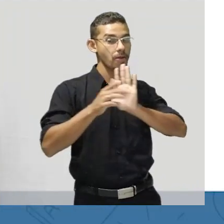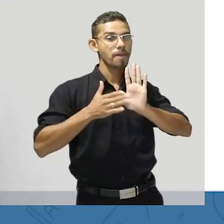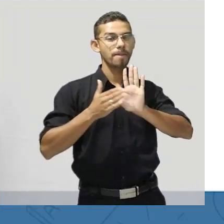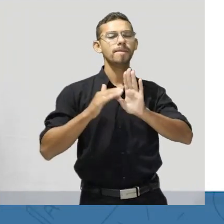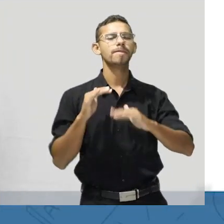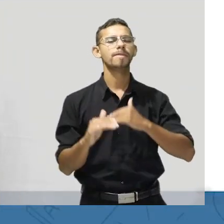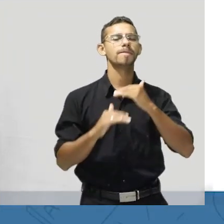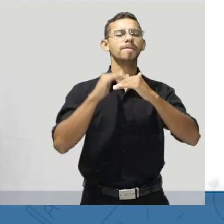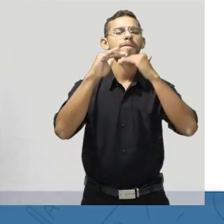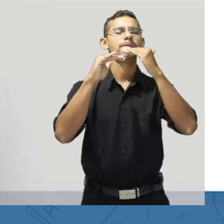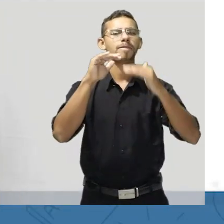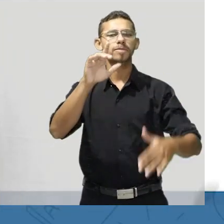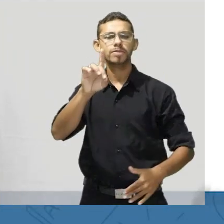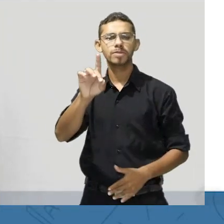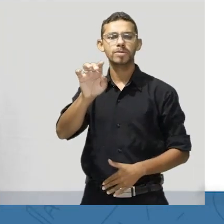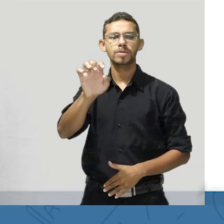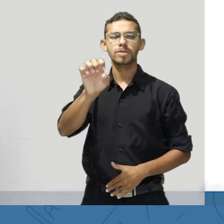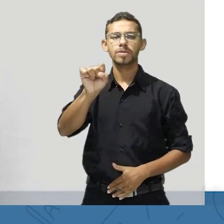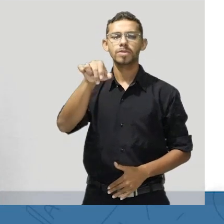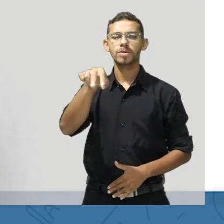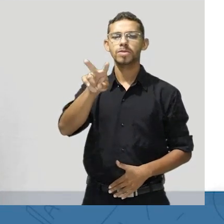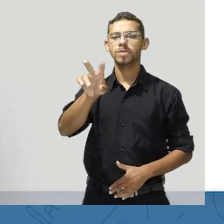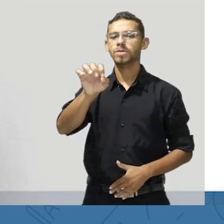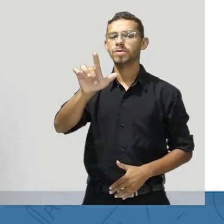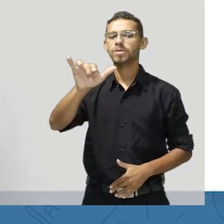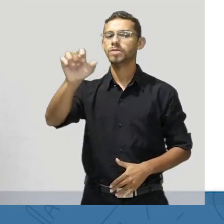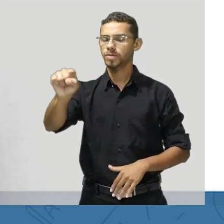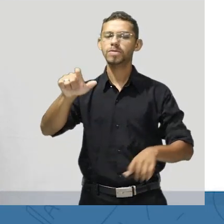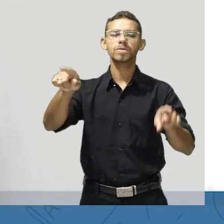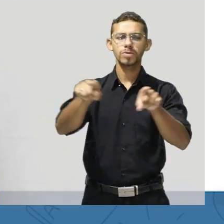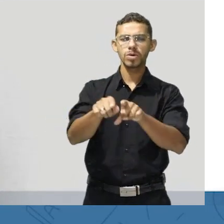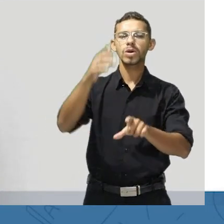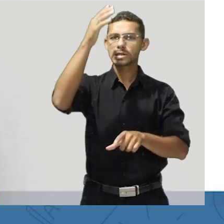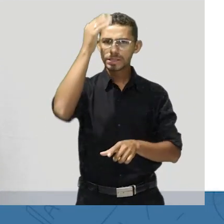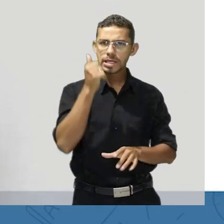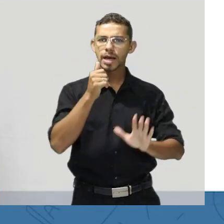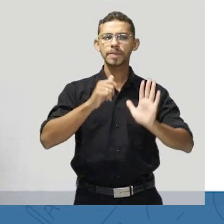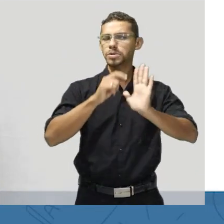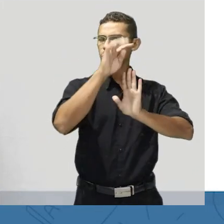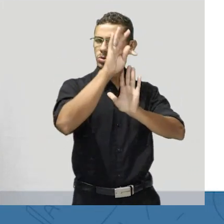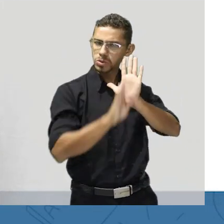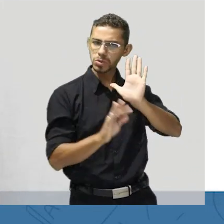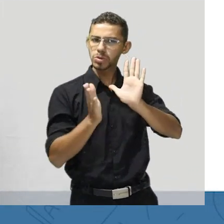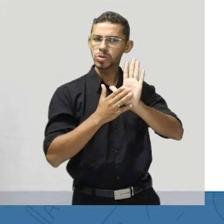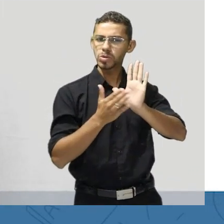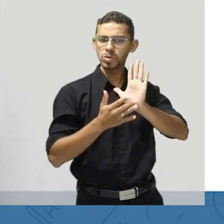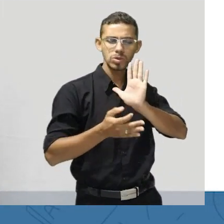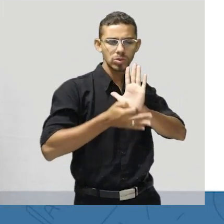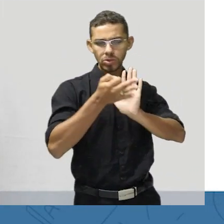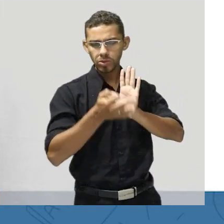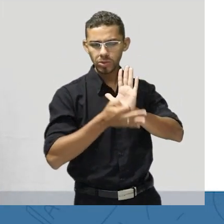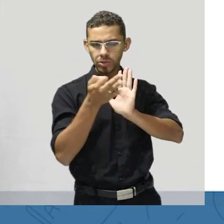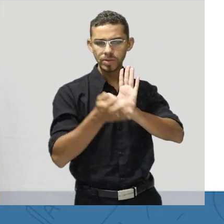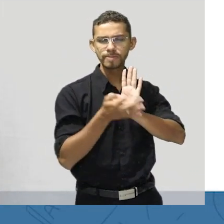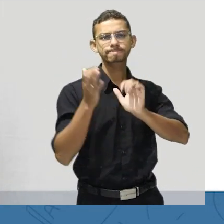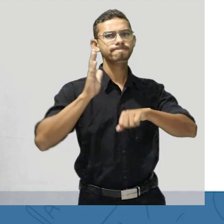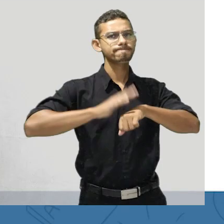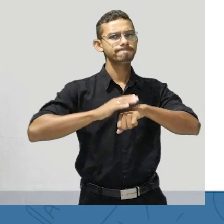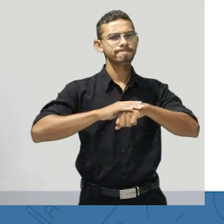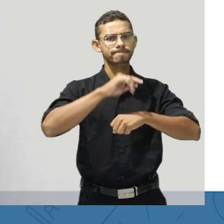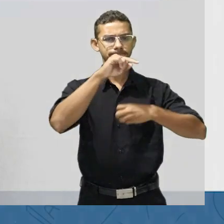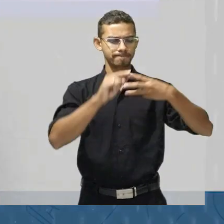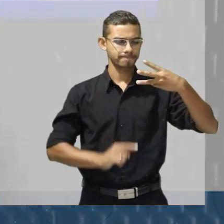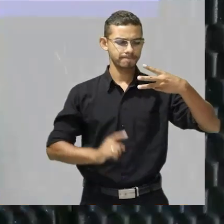dissertativa argumentativa Isso você já sabe né E como vocês sabem que essa é a tipologia ela é dividida em três partes